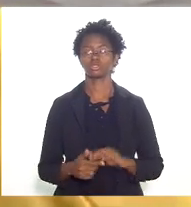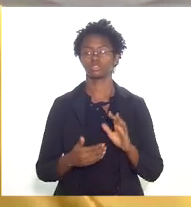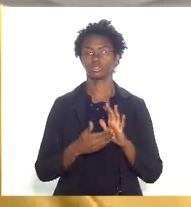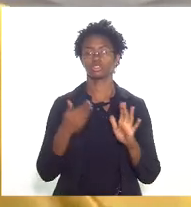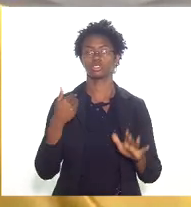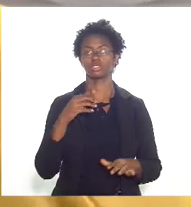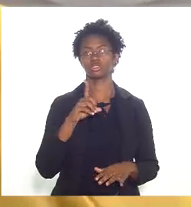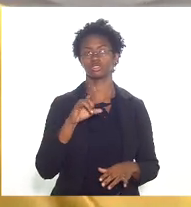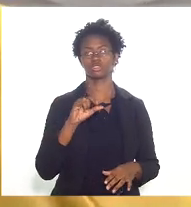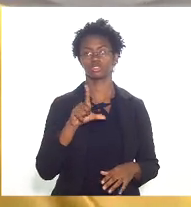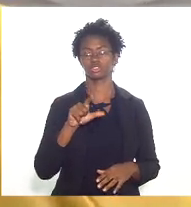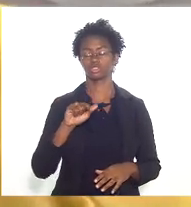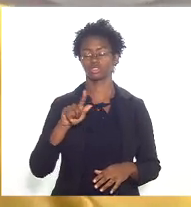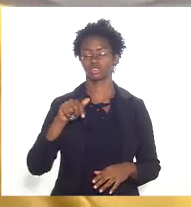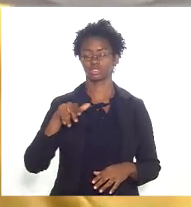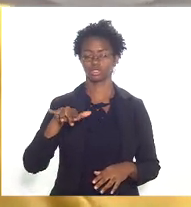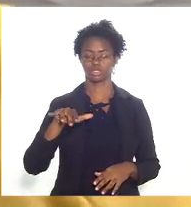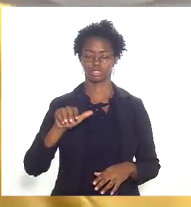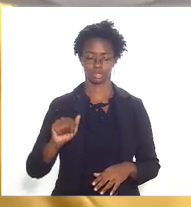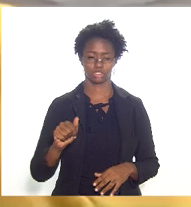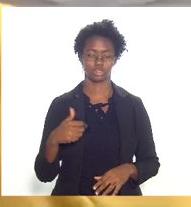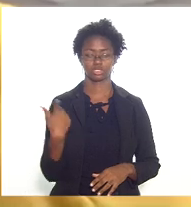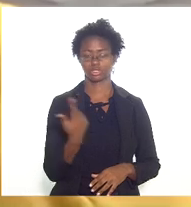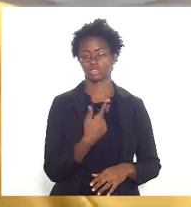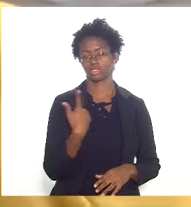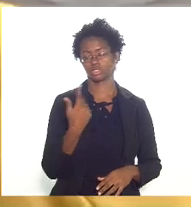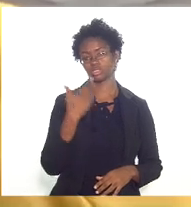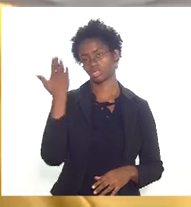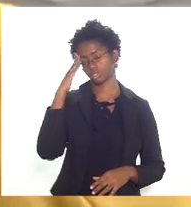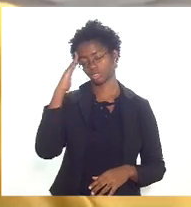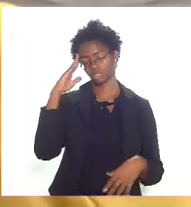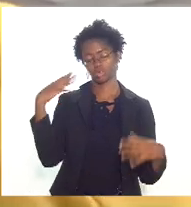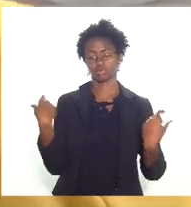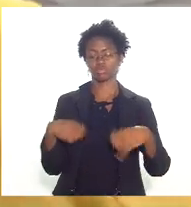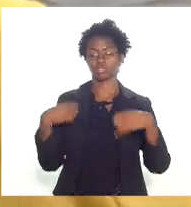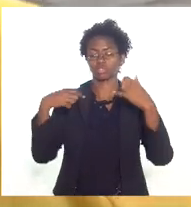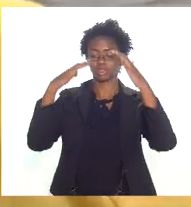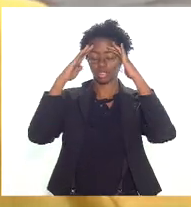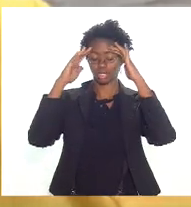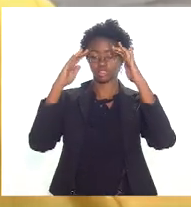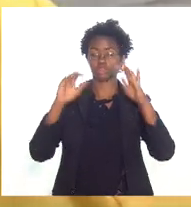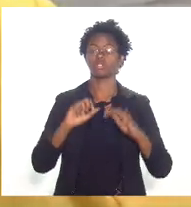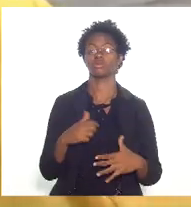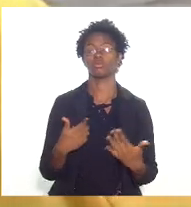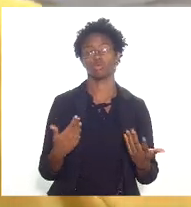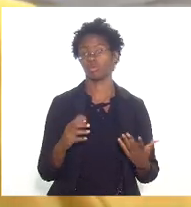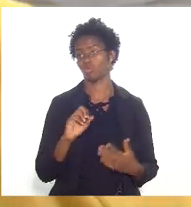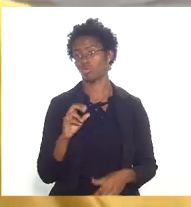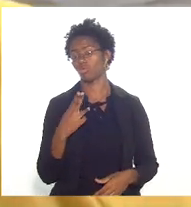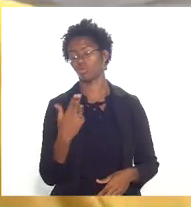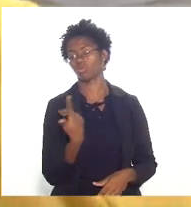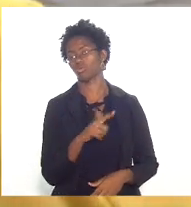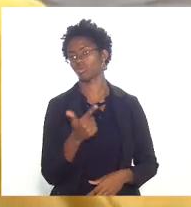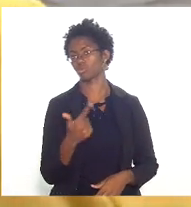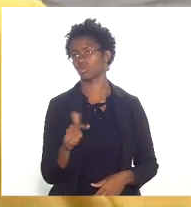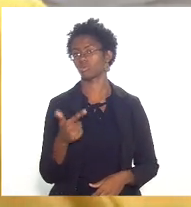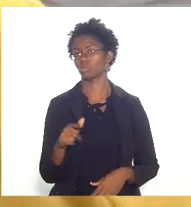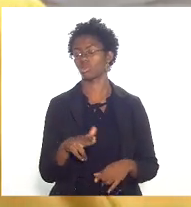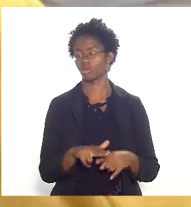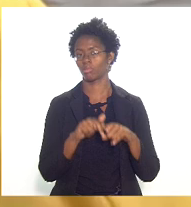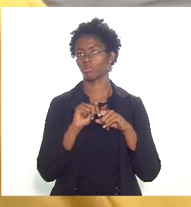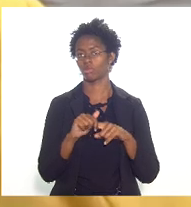e no nosso entendimento abaixo de diligência deve ser respeitada senão não haveria a